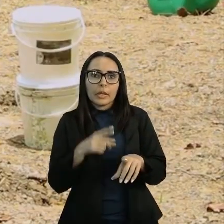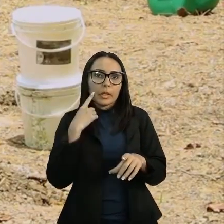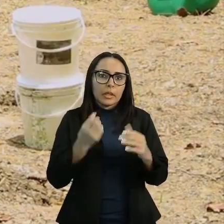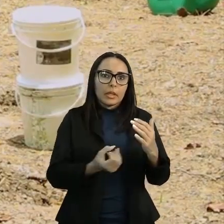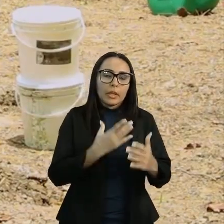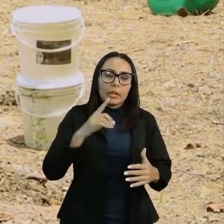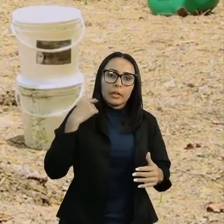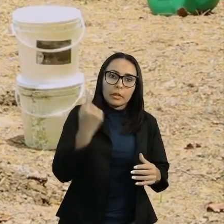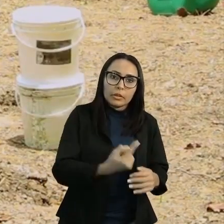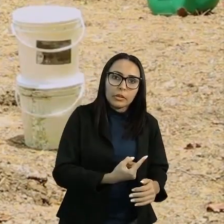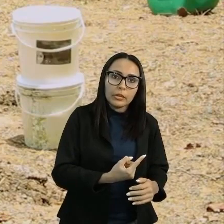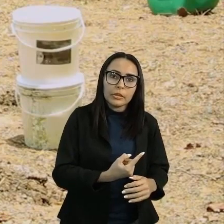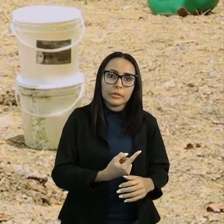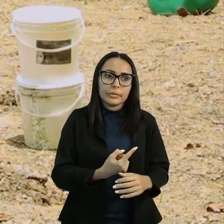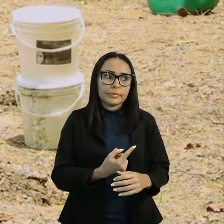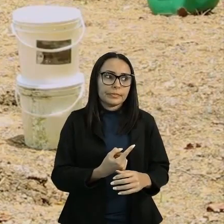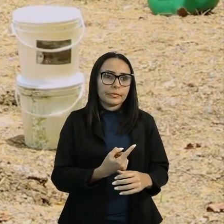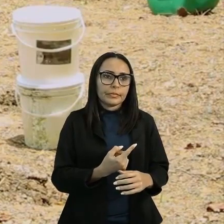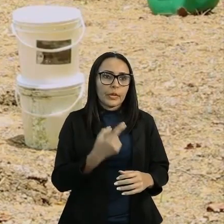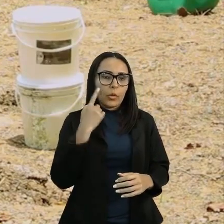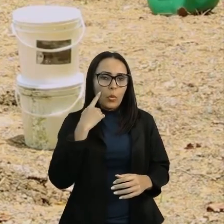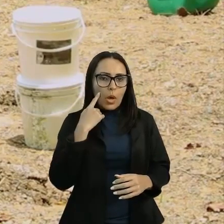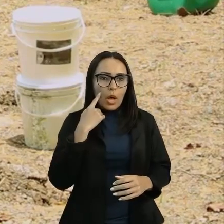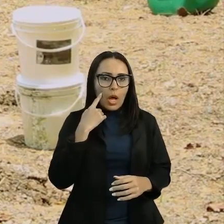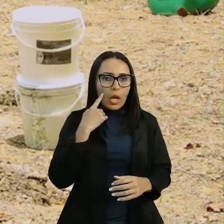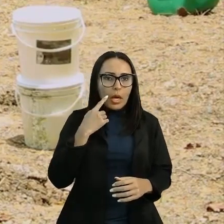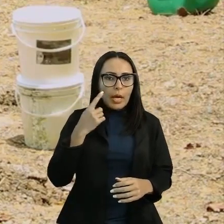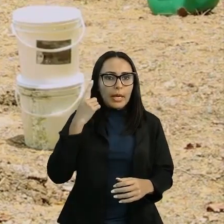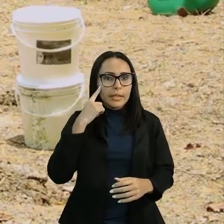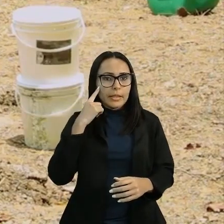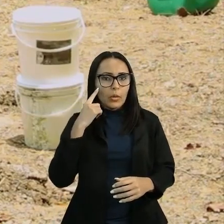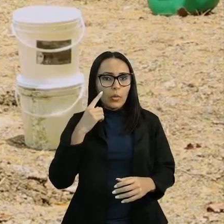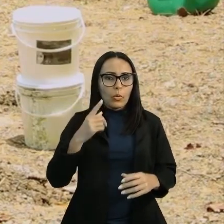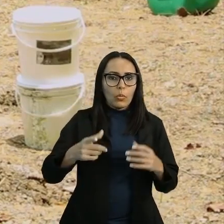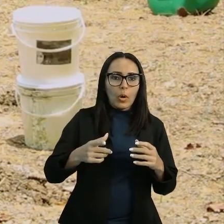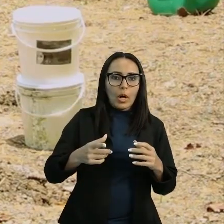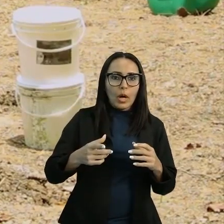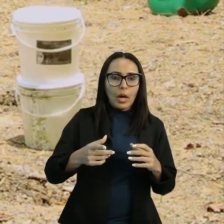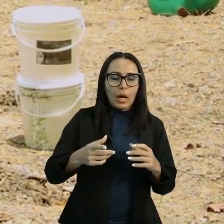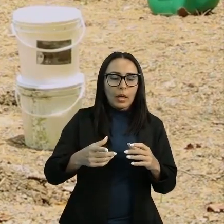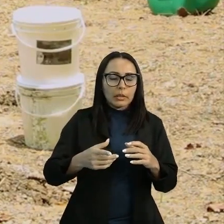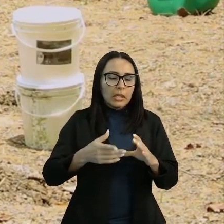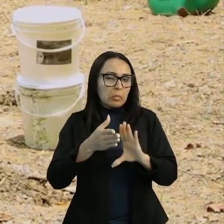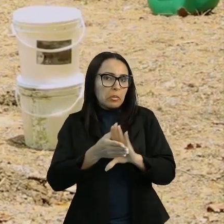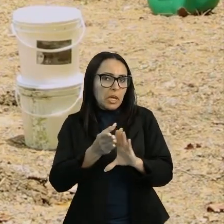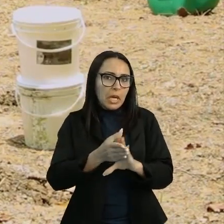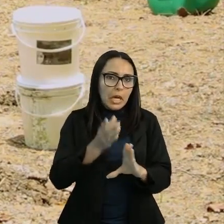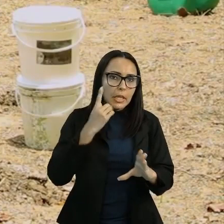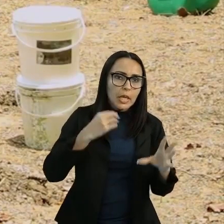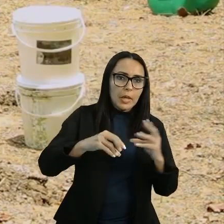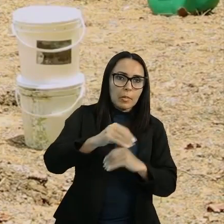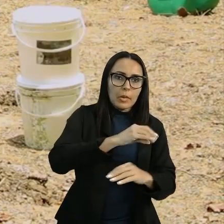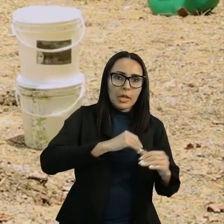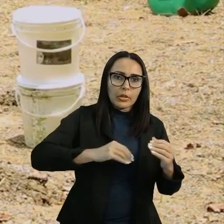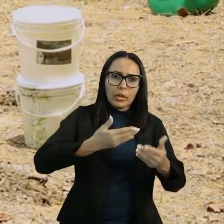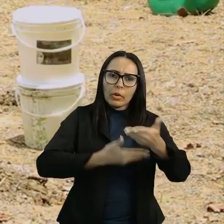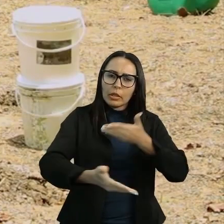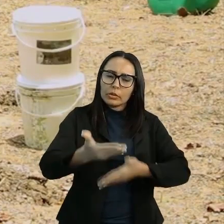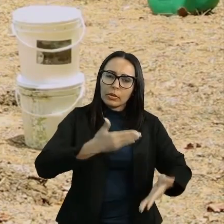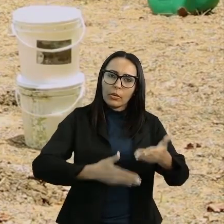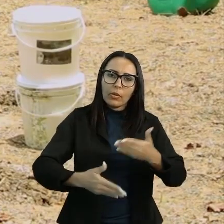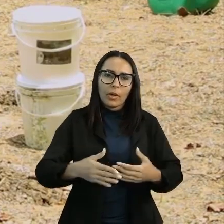plantar o nosso alimento. Se você é o que você come, então aqui você pode ver que é um alimento no modo da bondade, que a gente vai e